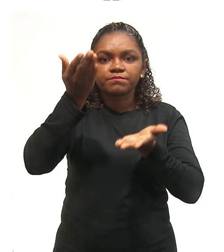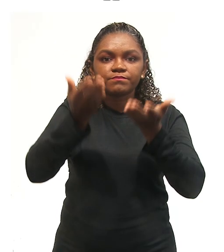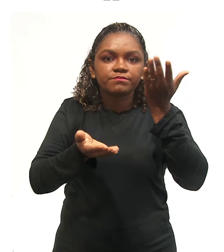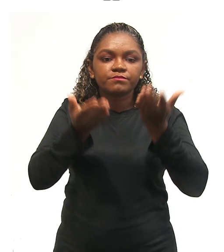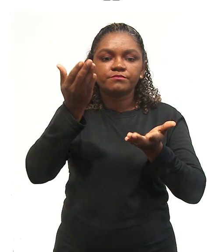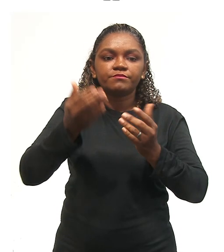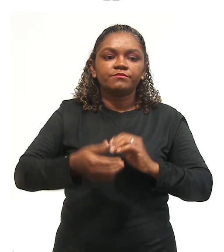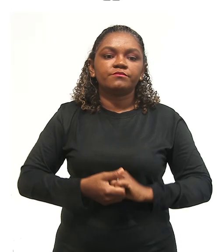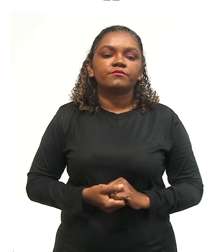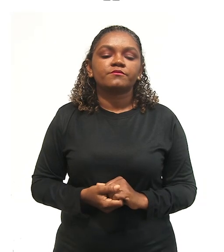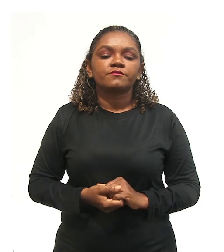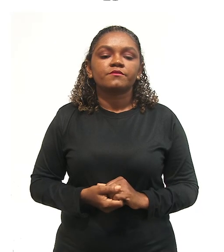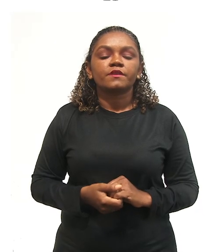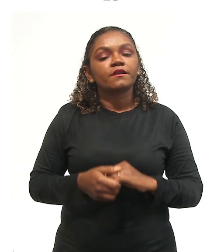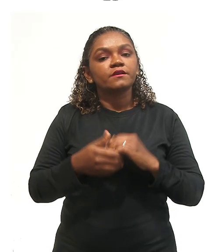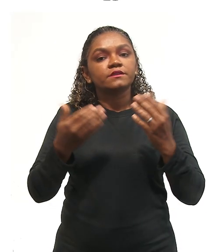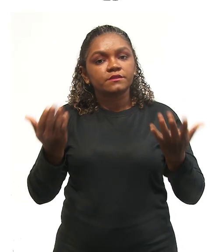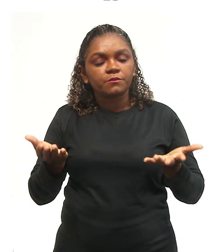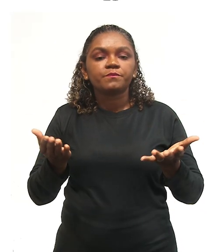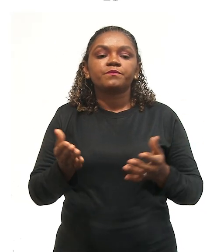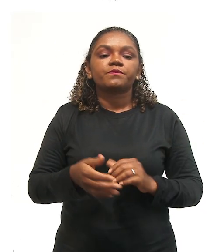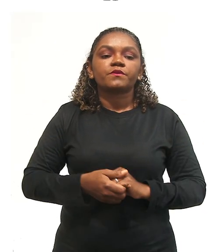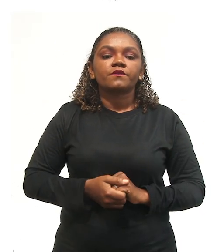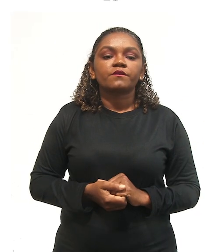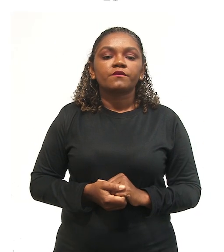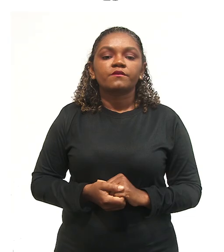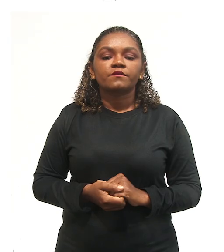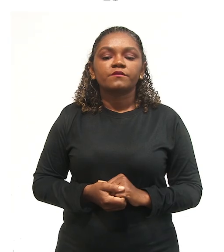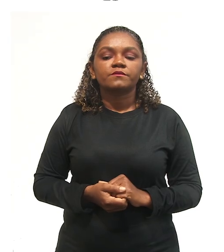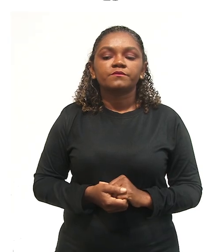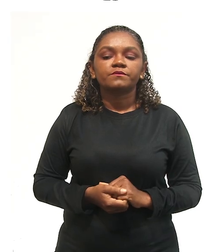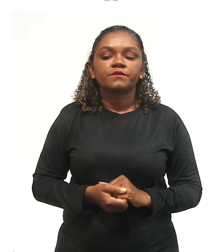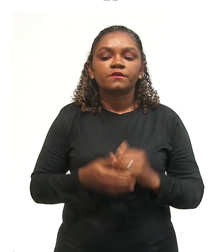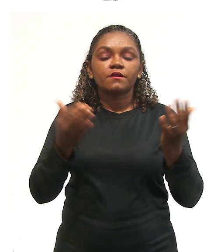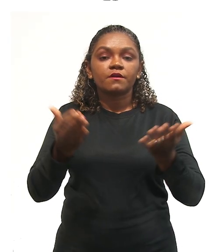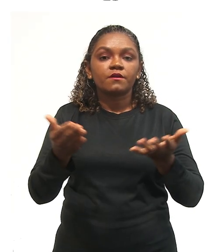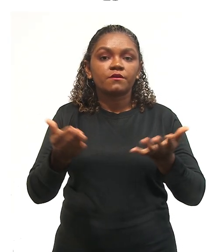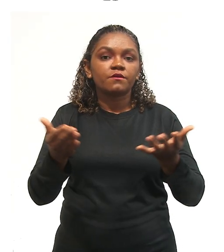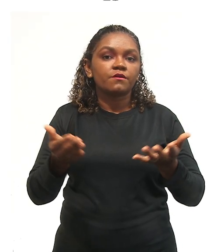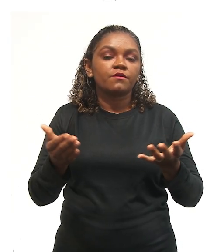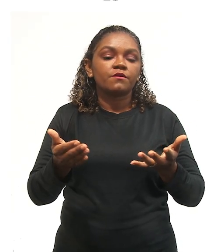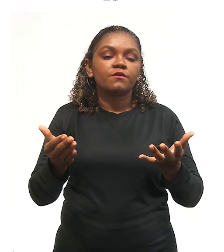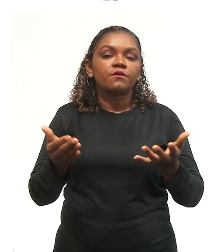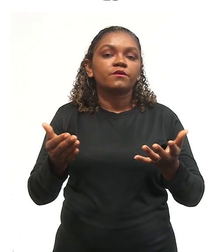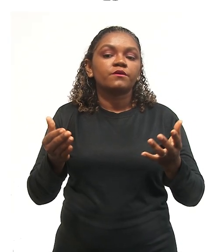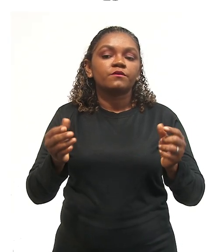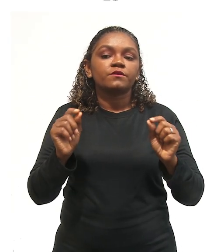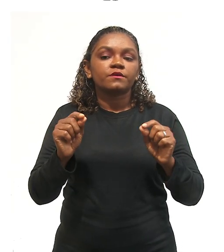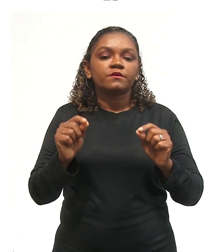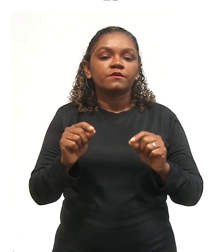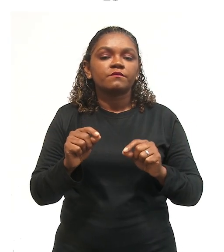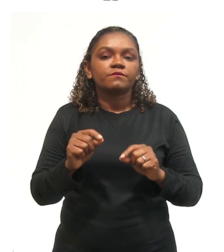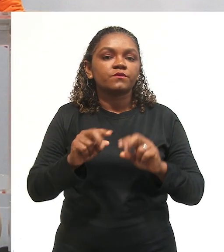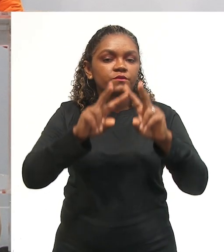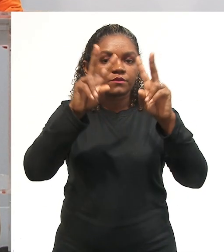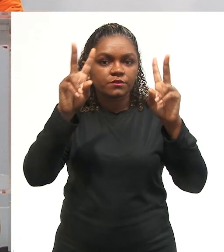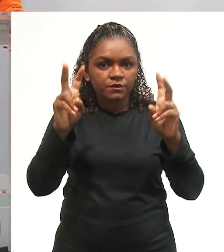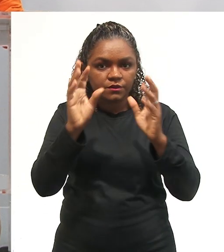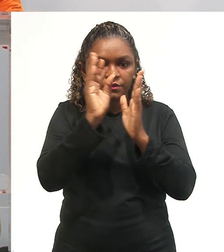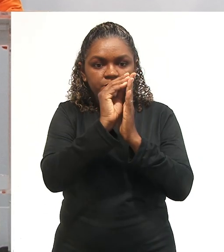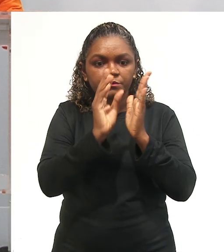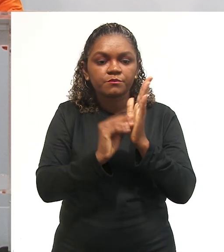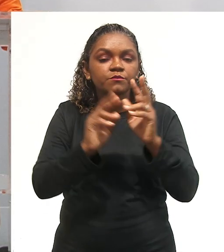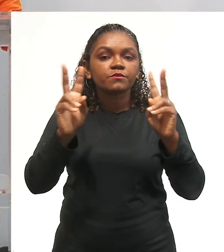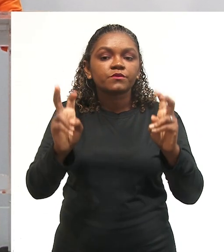são proporcionais. E ainda falando um pouquinho sobre as taxas, agora a gente vai estudar